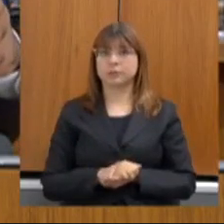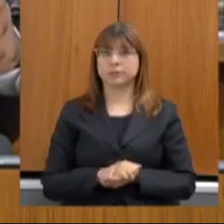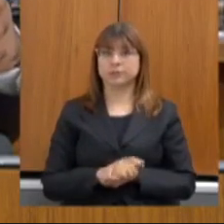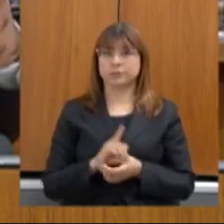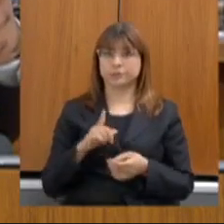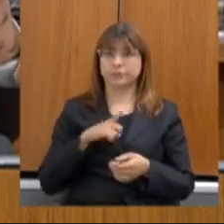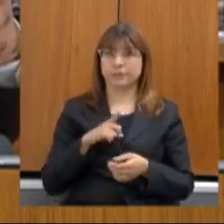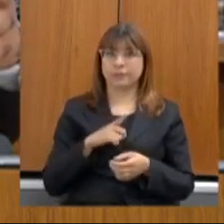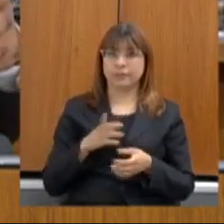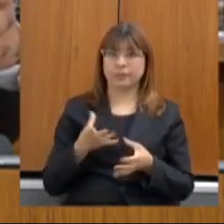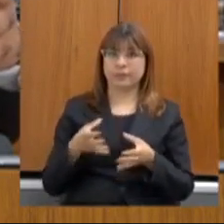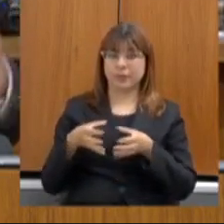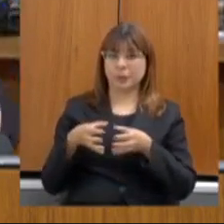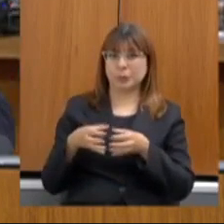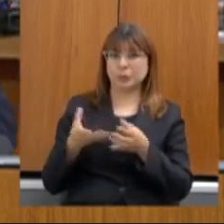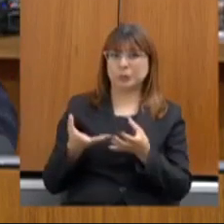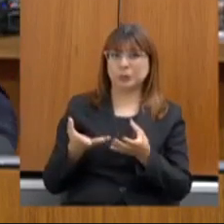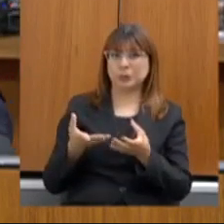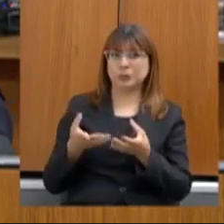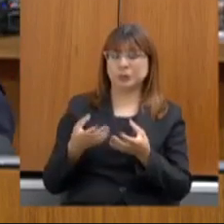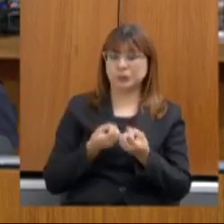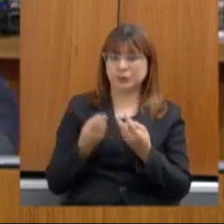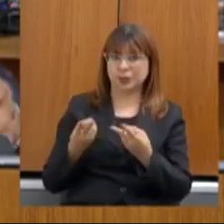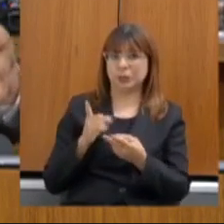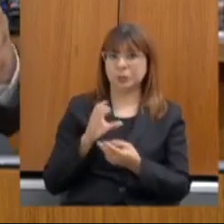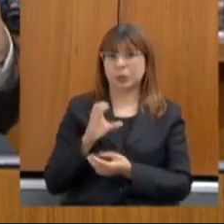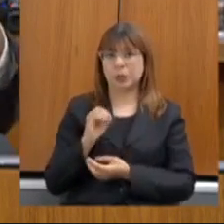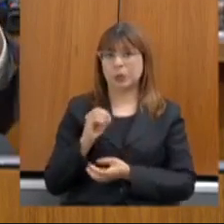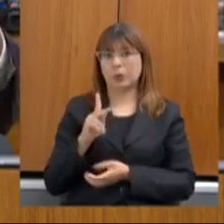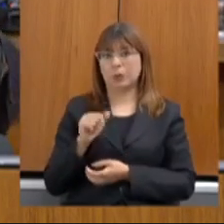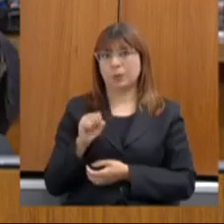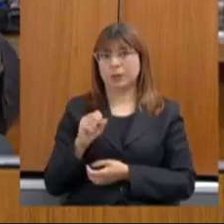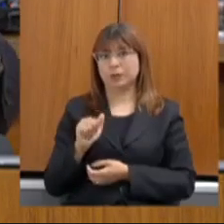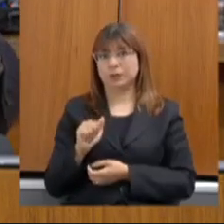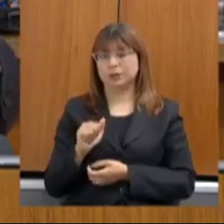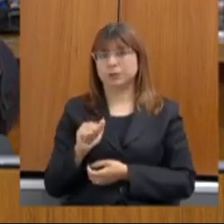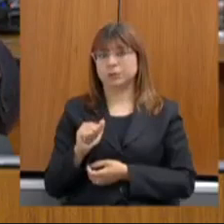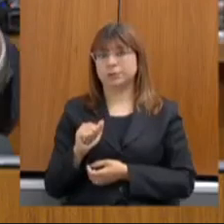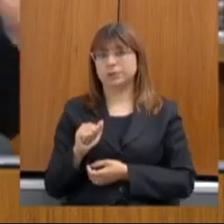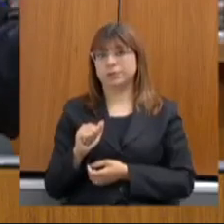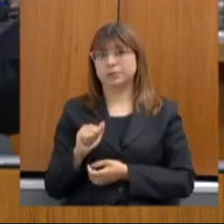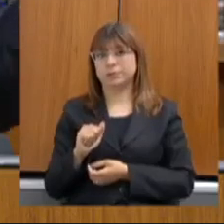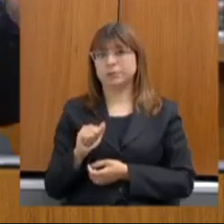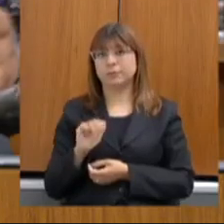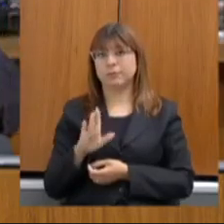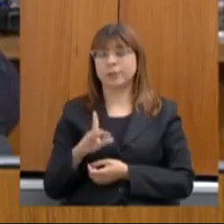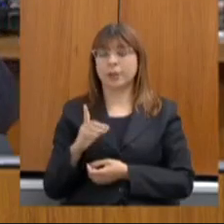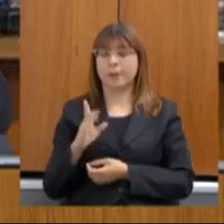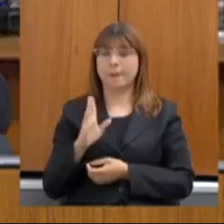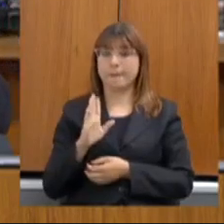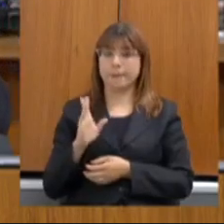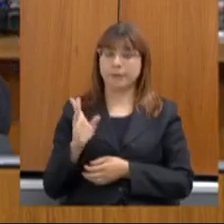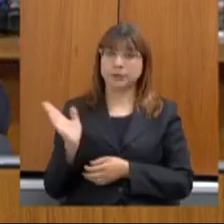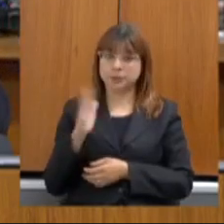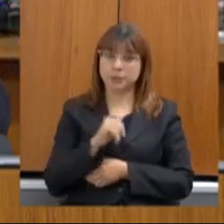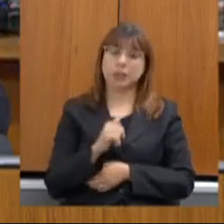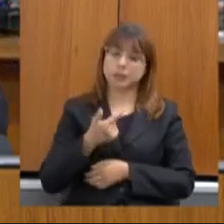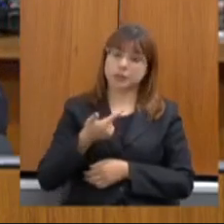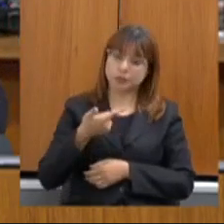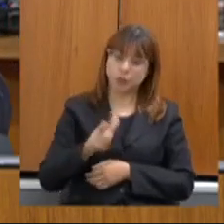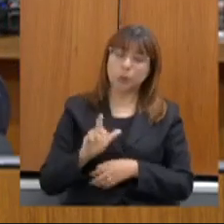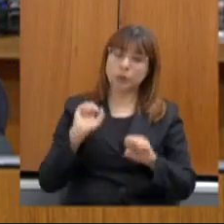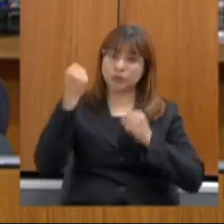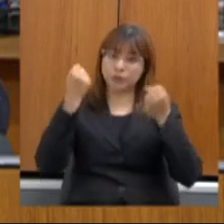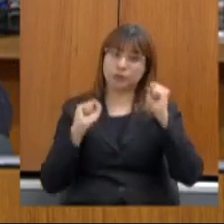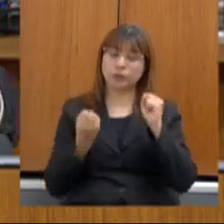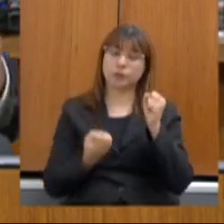aqueles o nome da Copasa né e a e trazer mais uma faca vai trazer mais 200 empregos